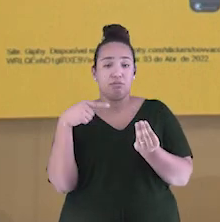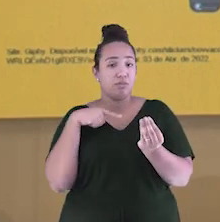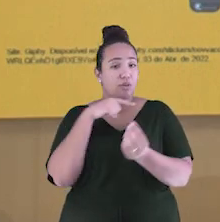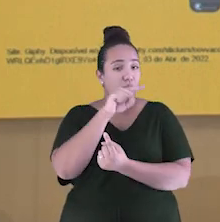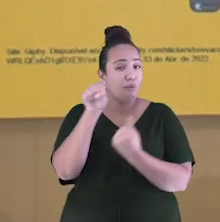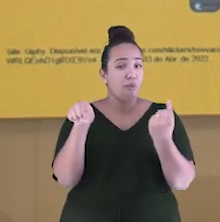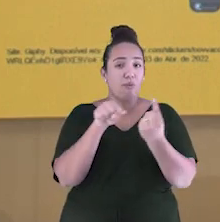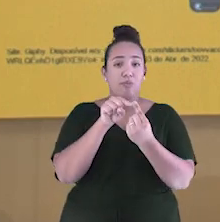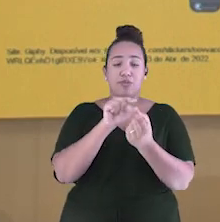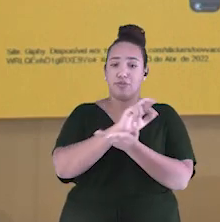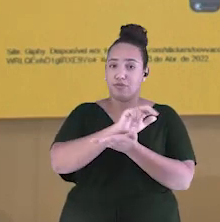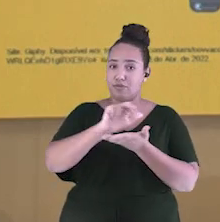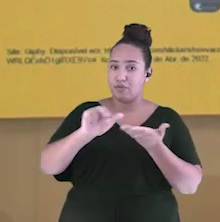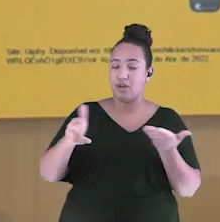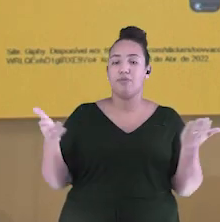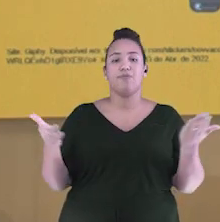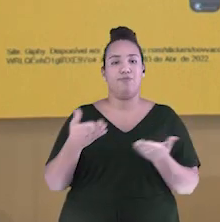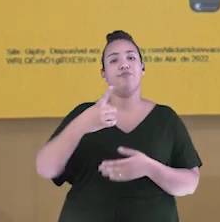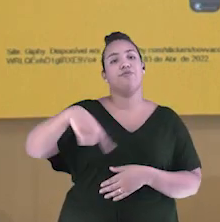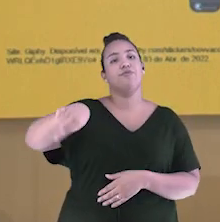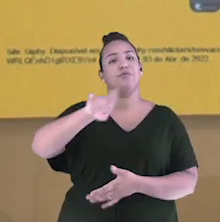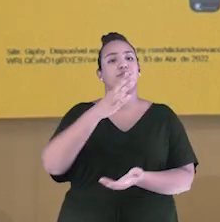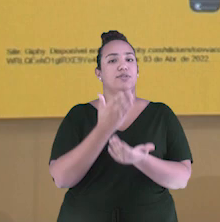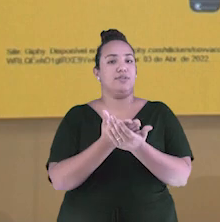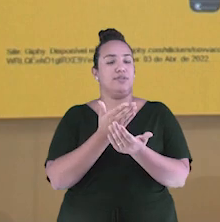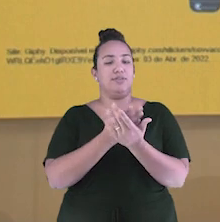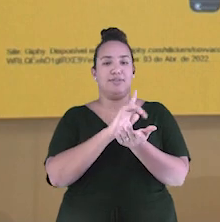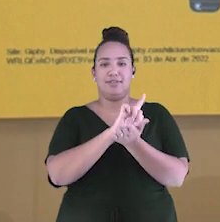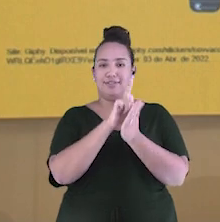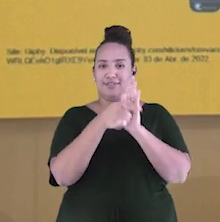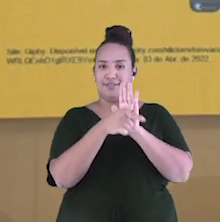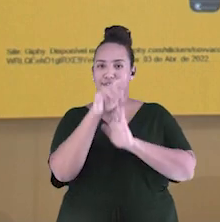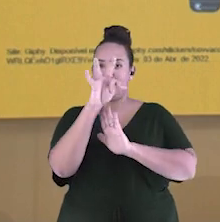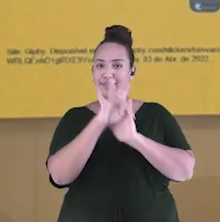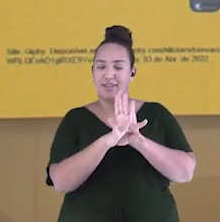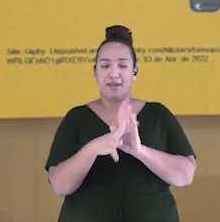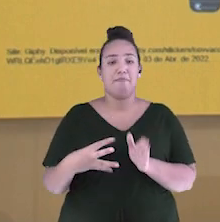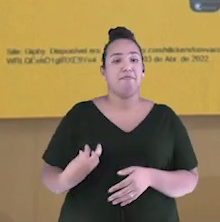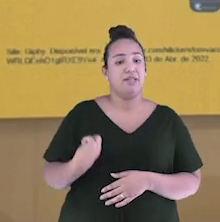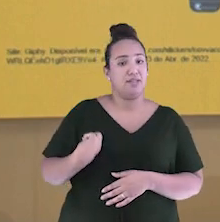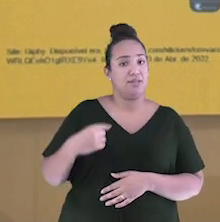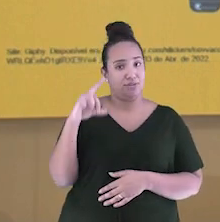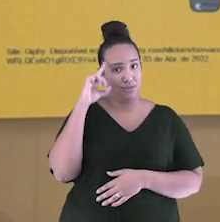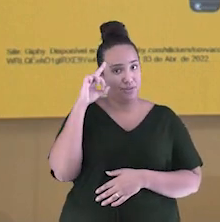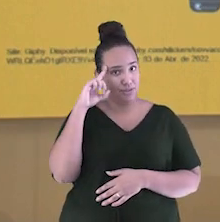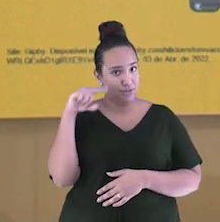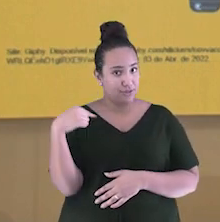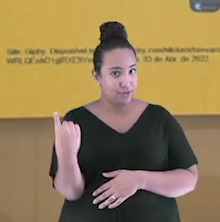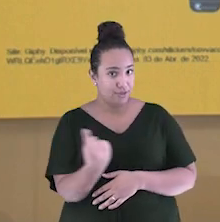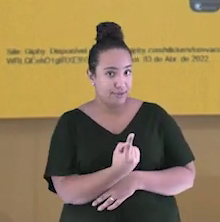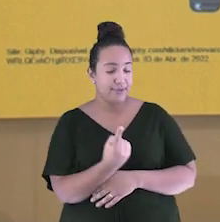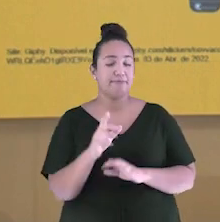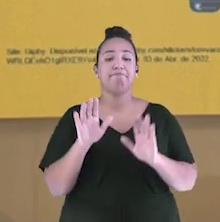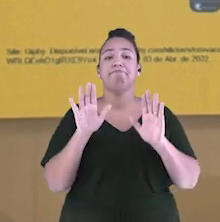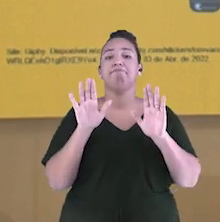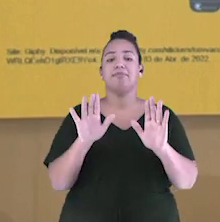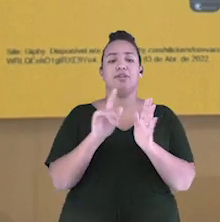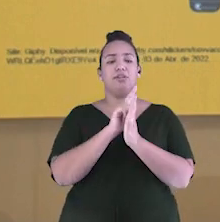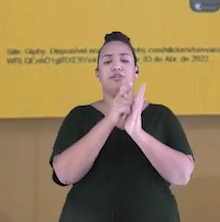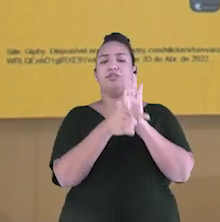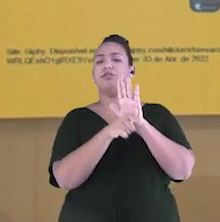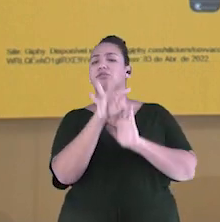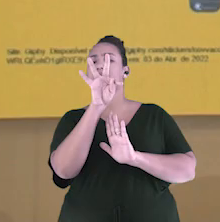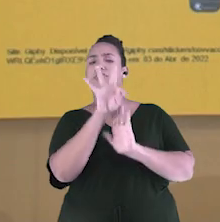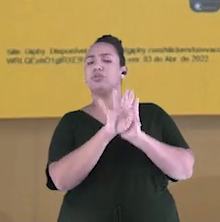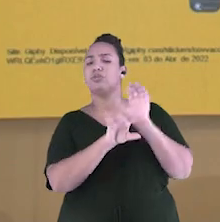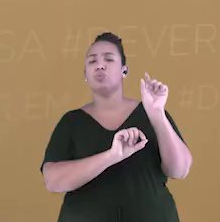finalidades e hoje estudaremos esse gênero textual que é bem presente em nosso dia a dia. Mas o que é um